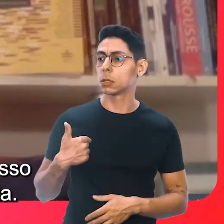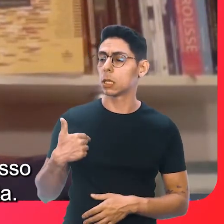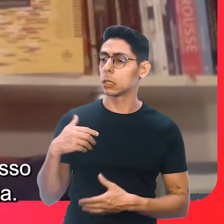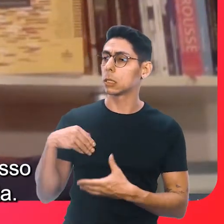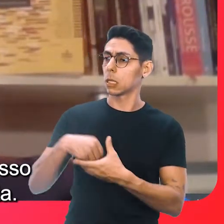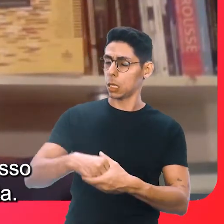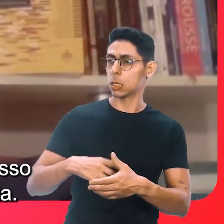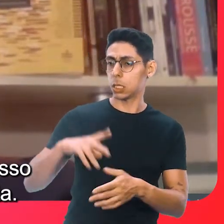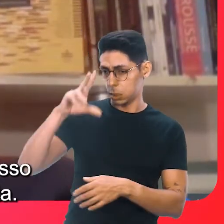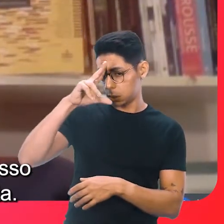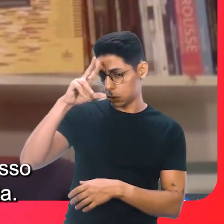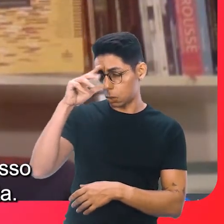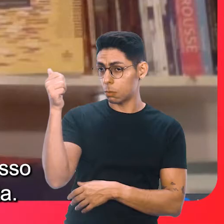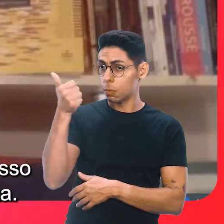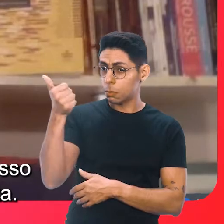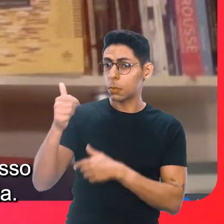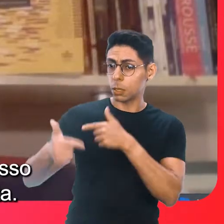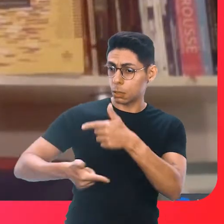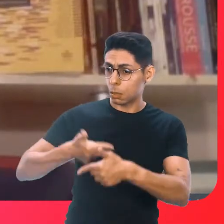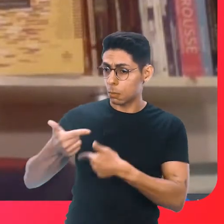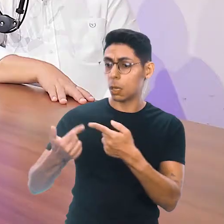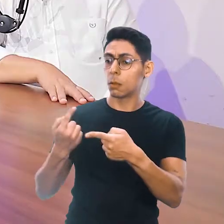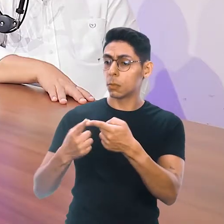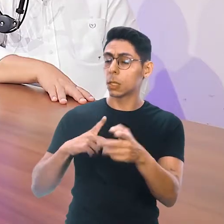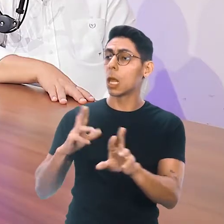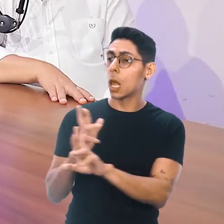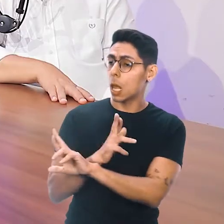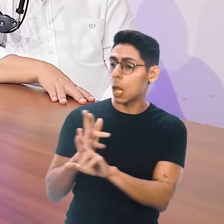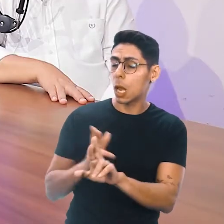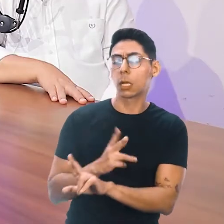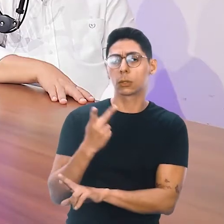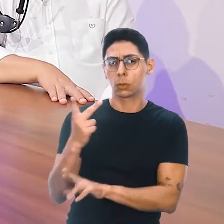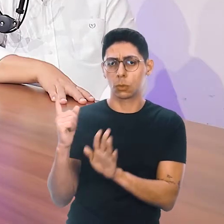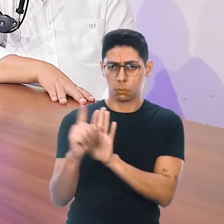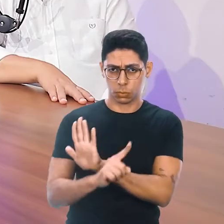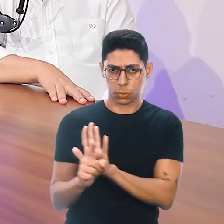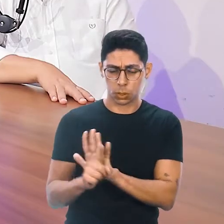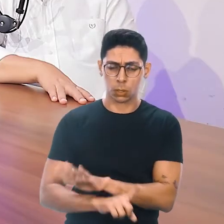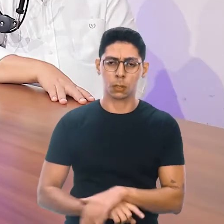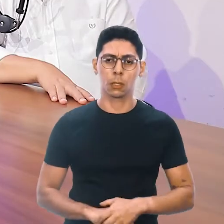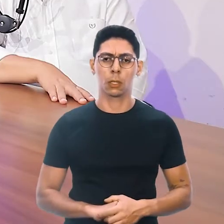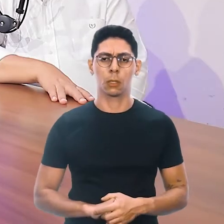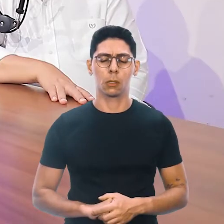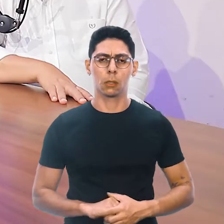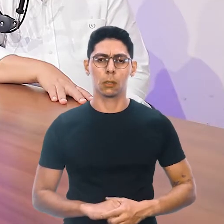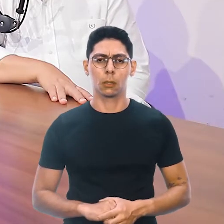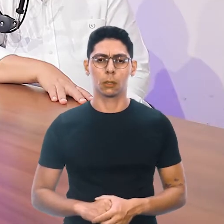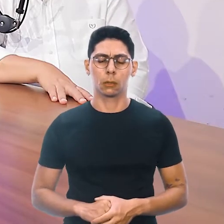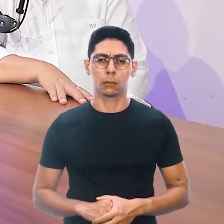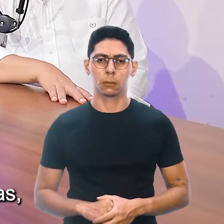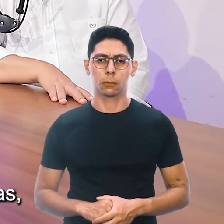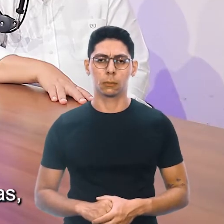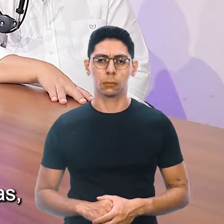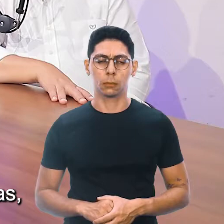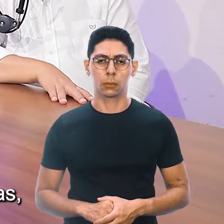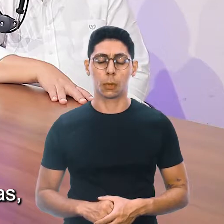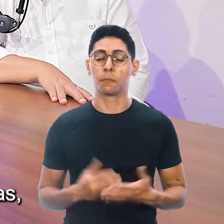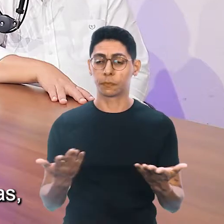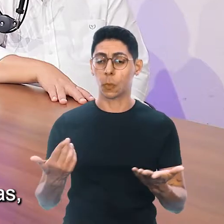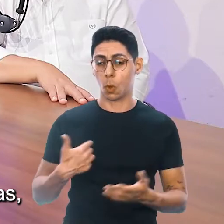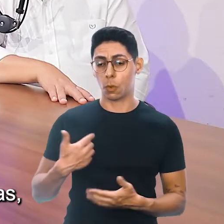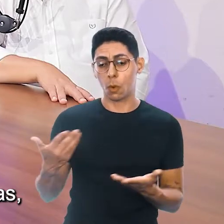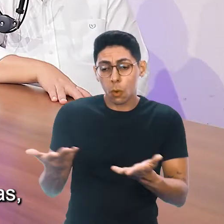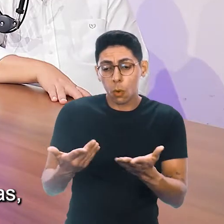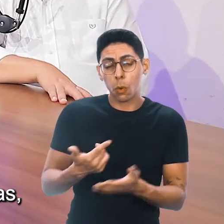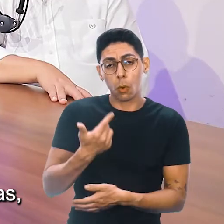Deixa eu te contar isso, Então, porque tem a ver com essa sua pergunta. Conta aí. Eu estava... hoje eu sou cadeirante, né? Hoje